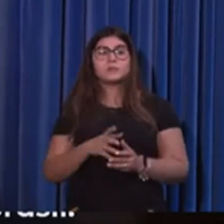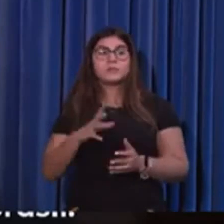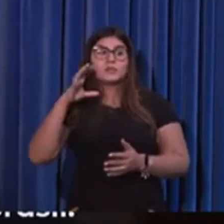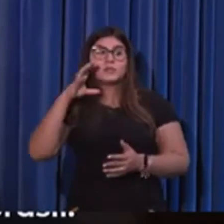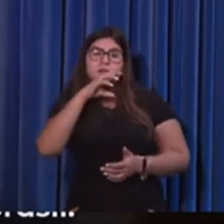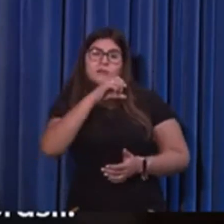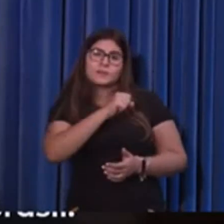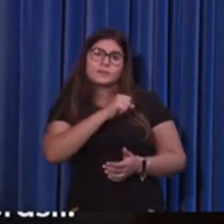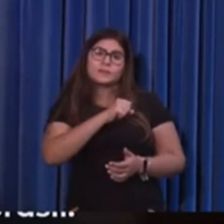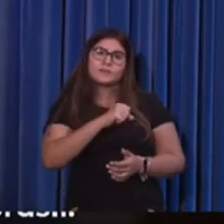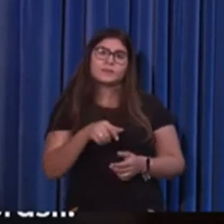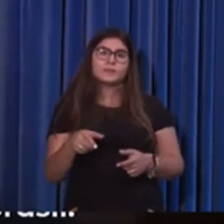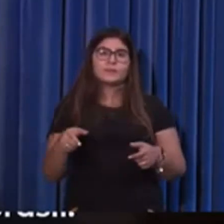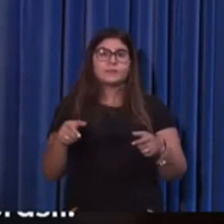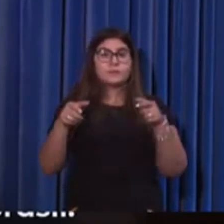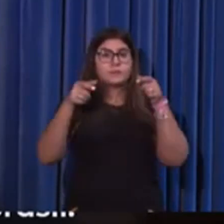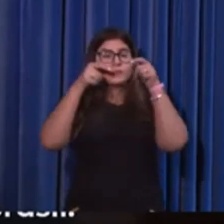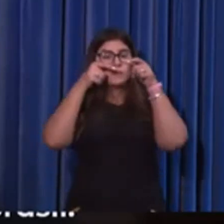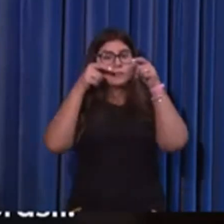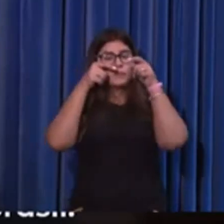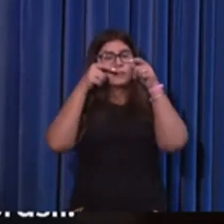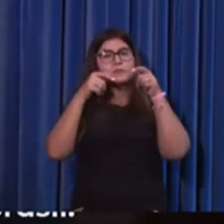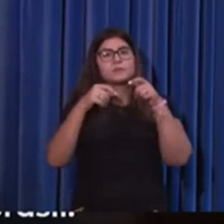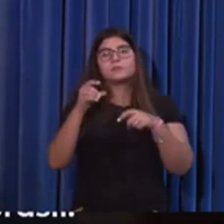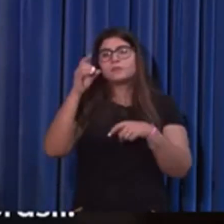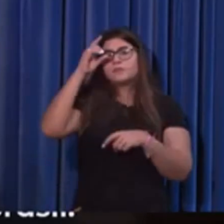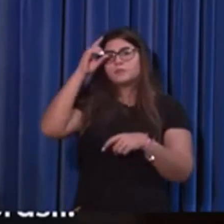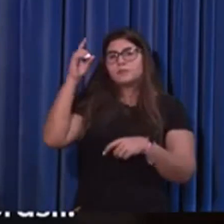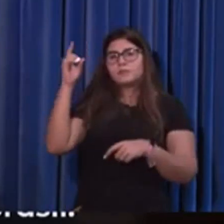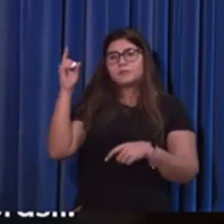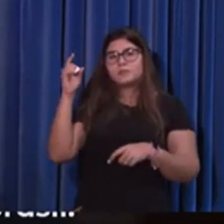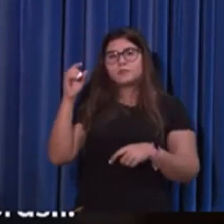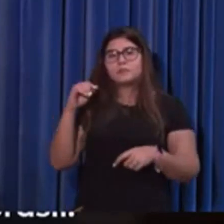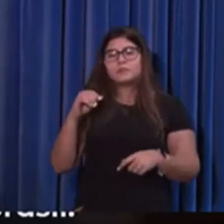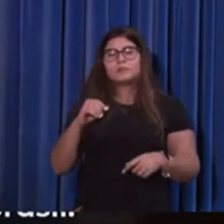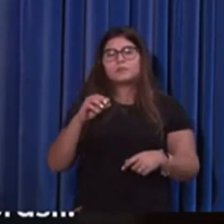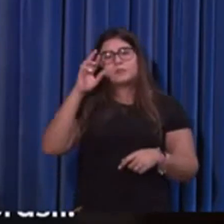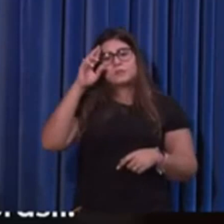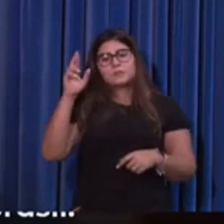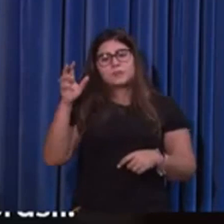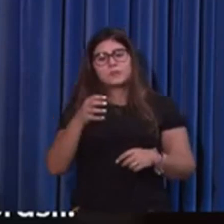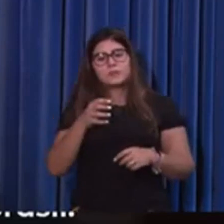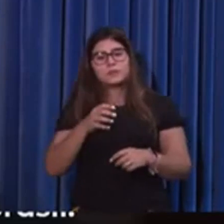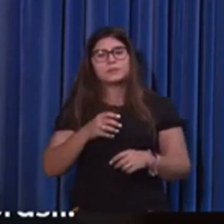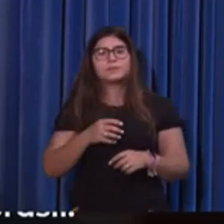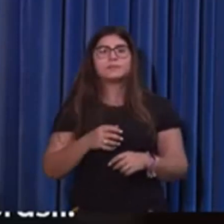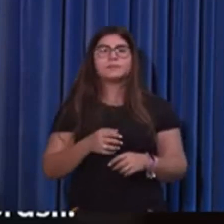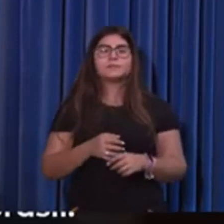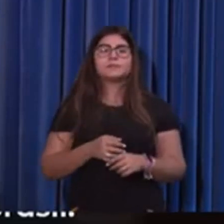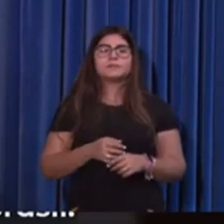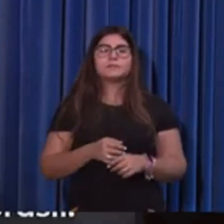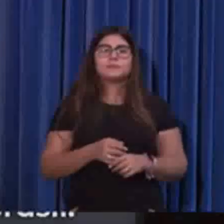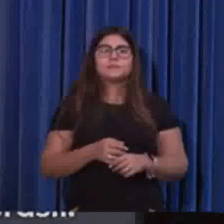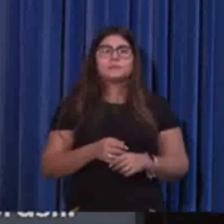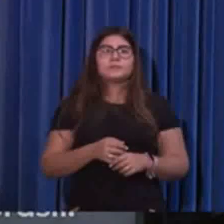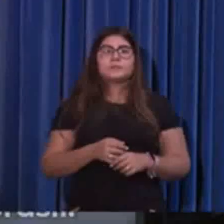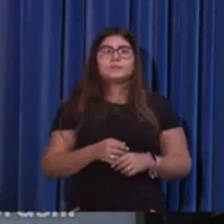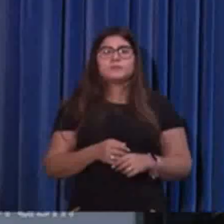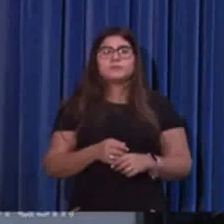apressa. Atenção, o dia do Senhor é amargo e nele clama até o homem